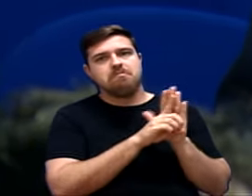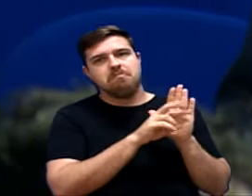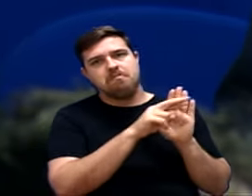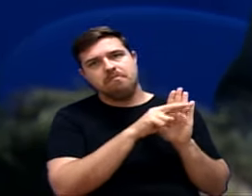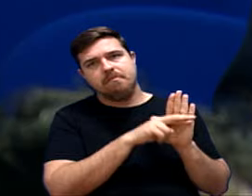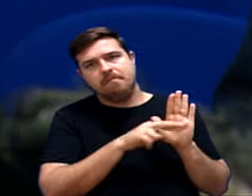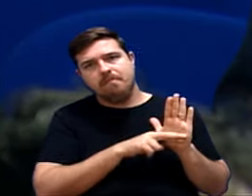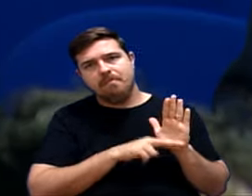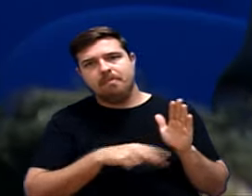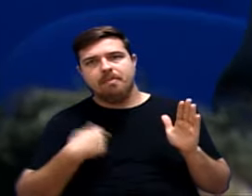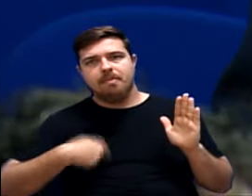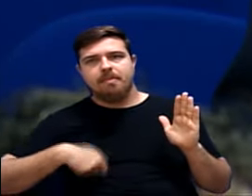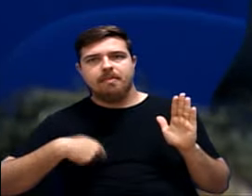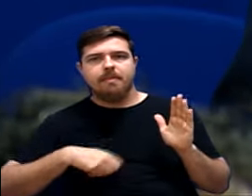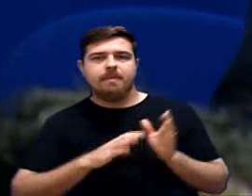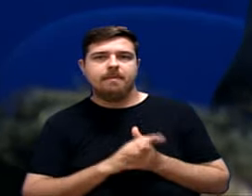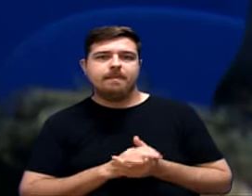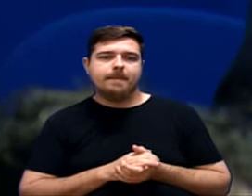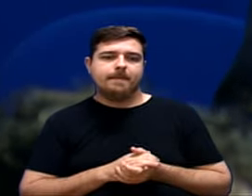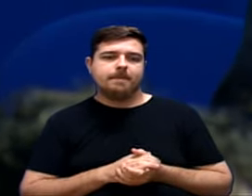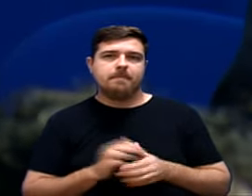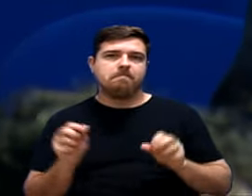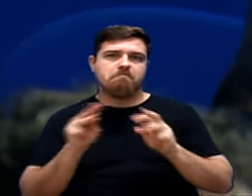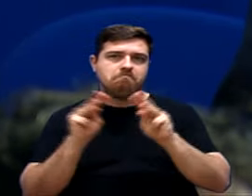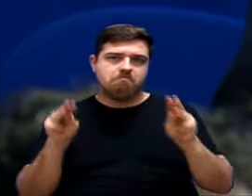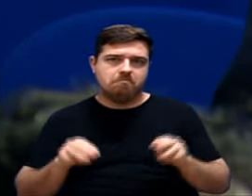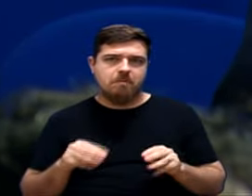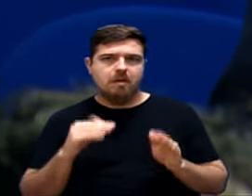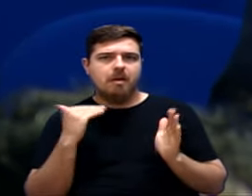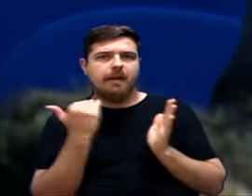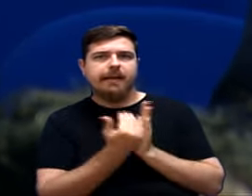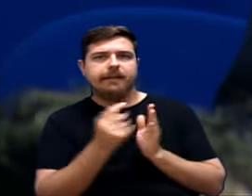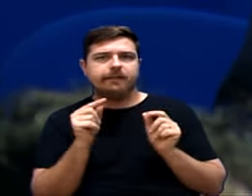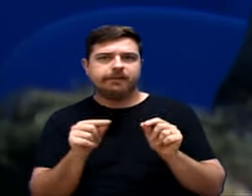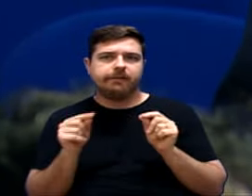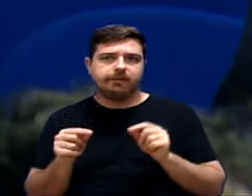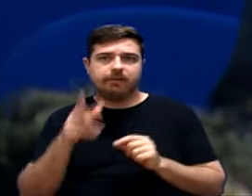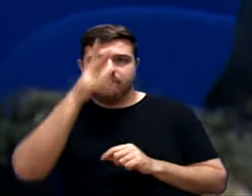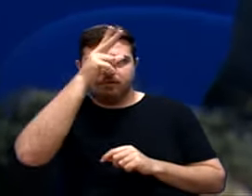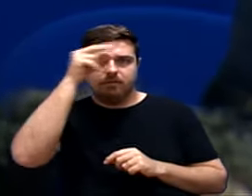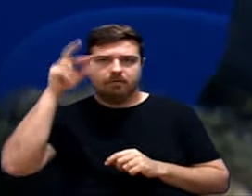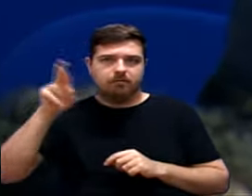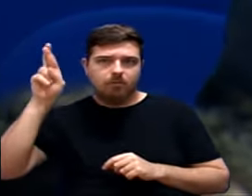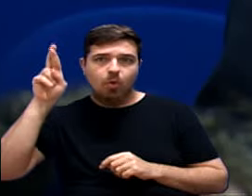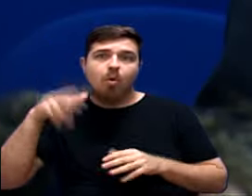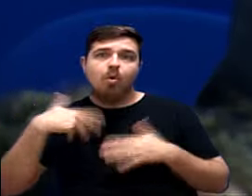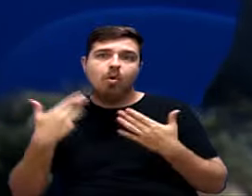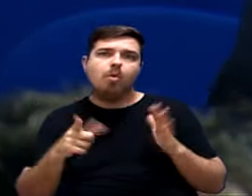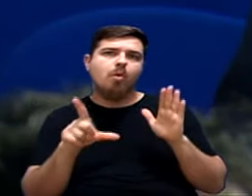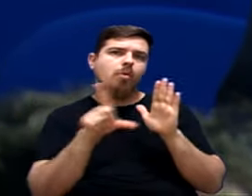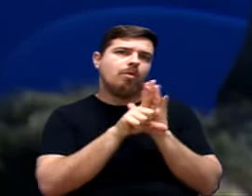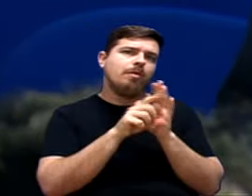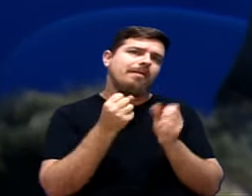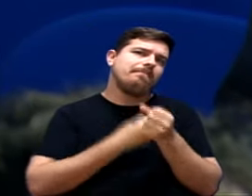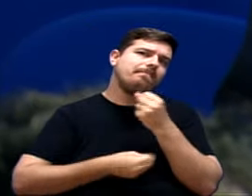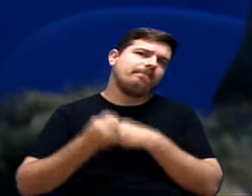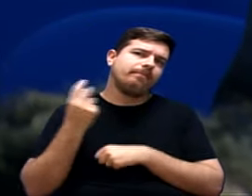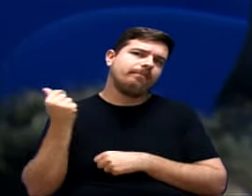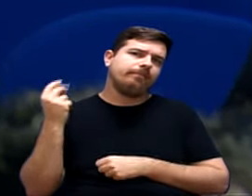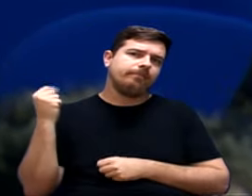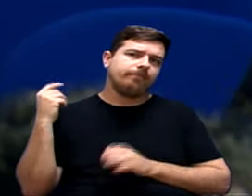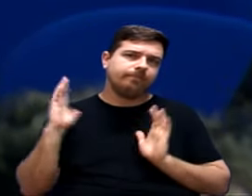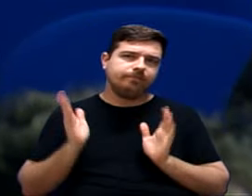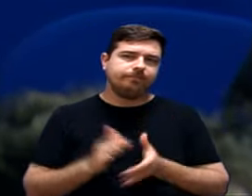regulamentadores quem vocês acham que o servidor oito ou uma lei feita Anos